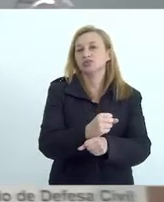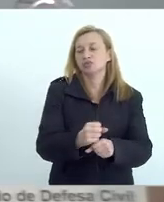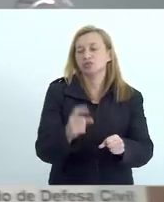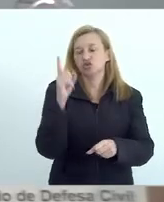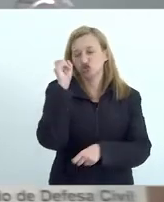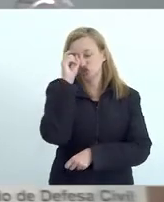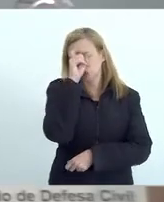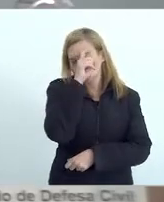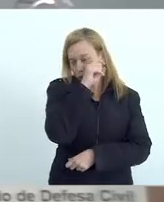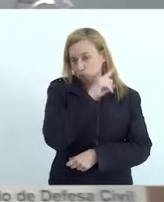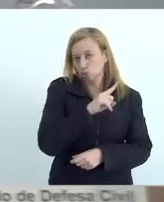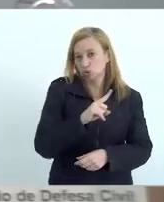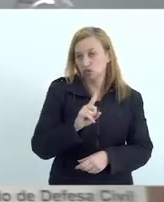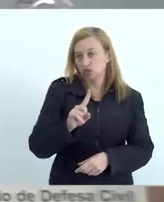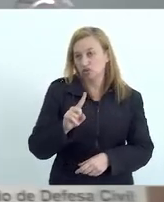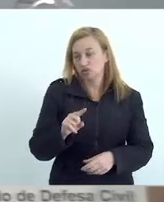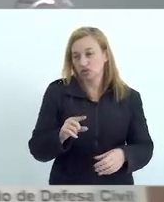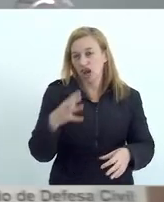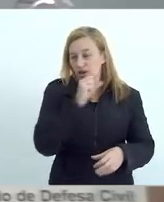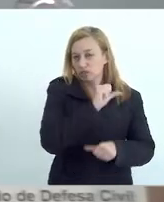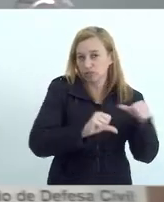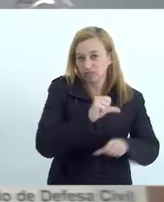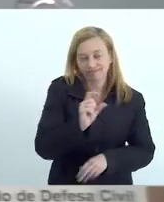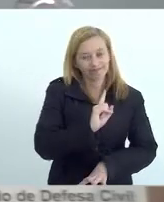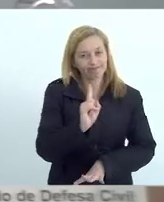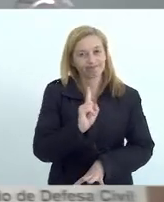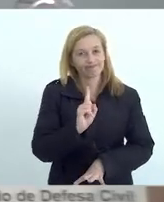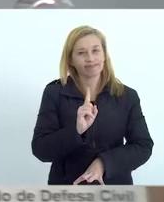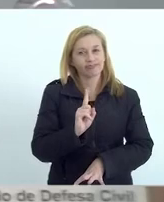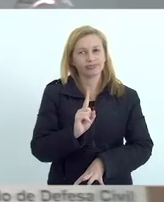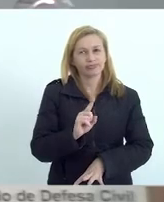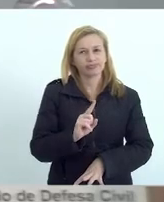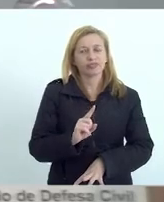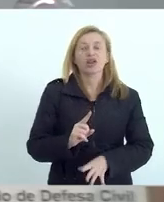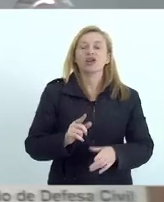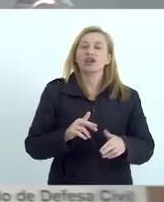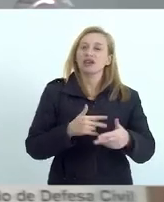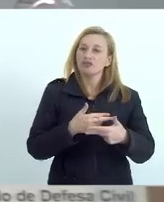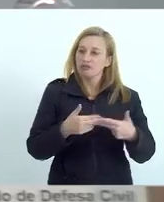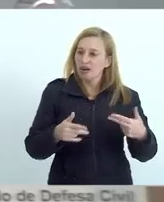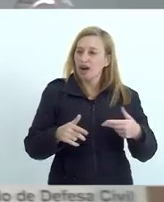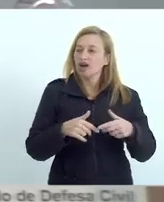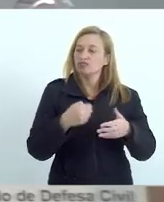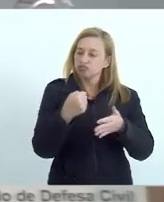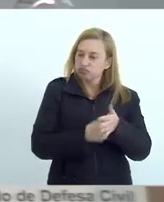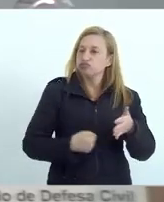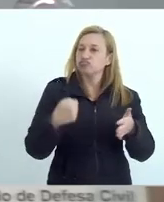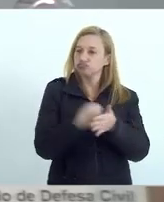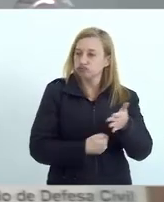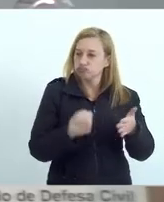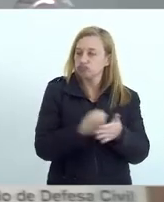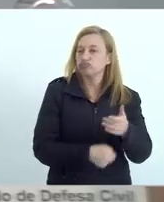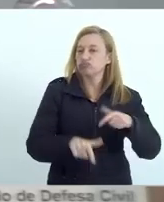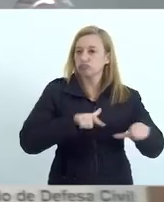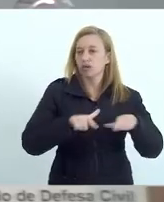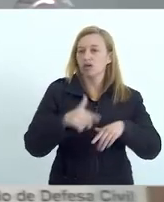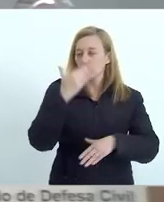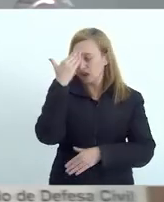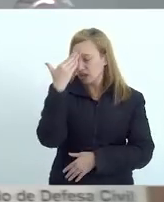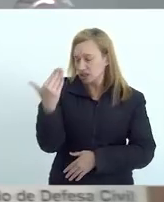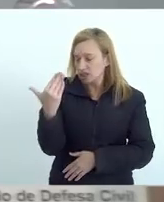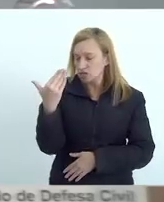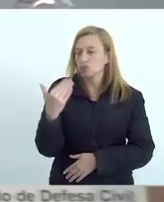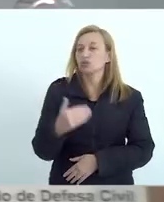anos com dificuldade de uma hora para outro então isso aí é fruto de muito trabalho e eu agradeço isso